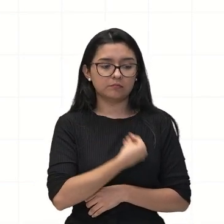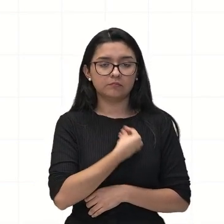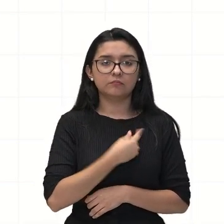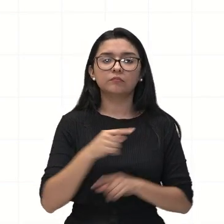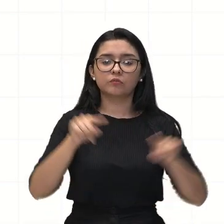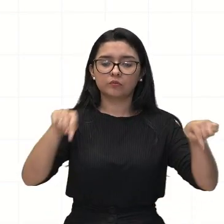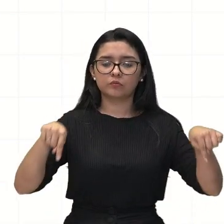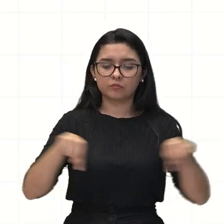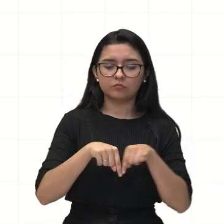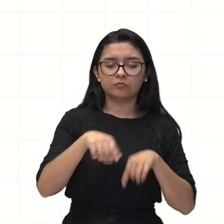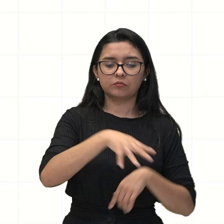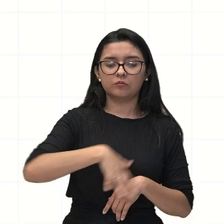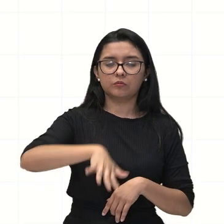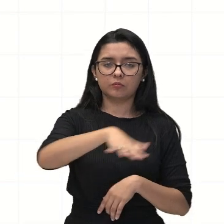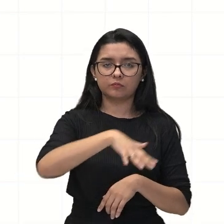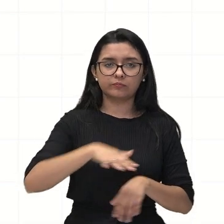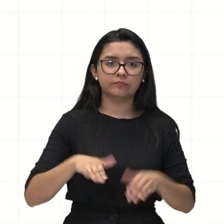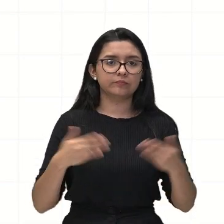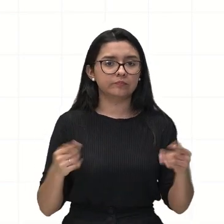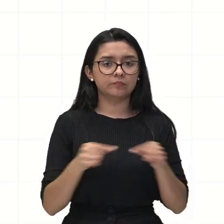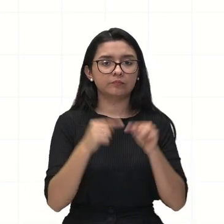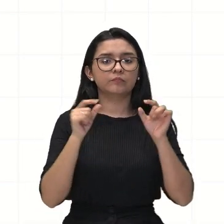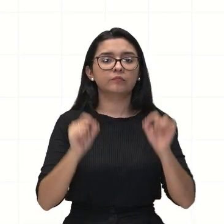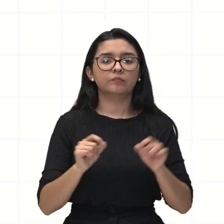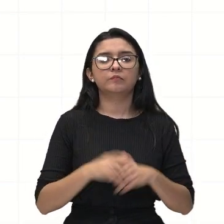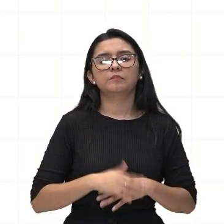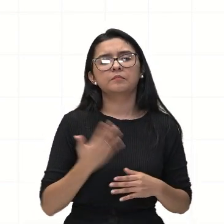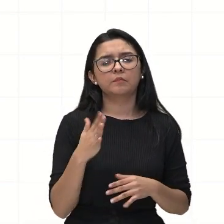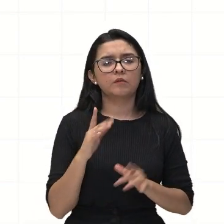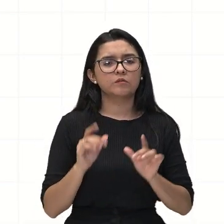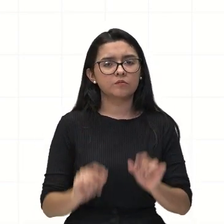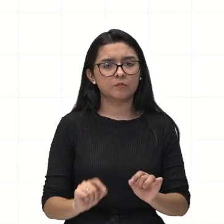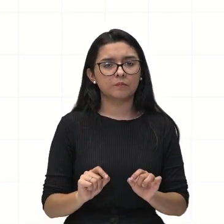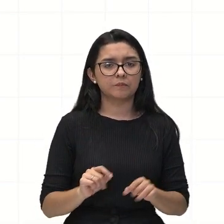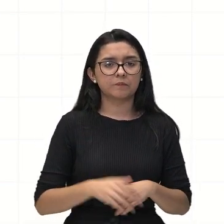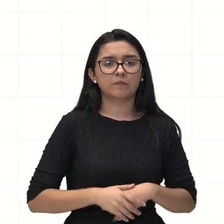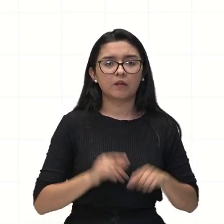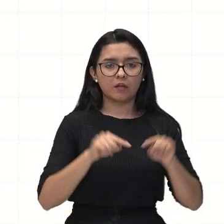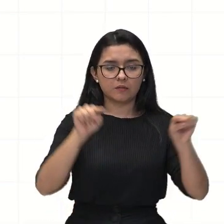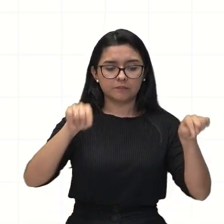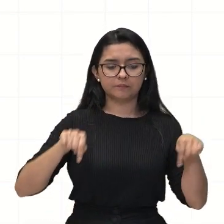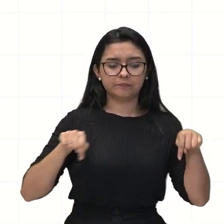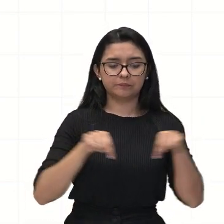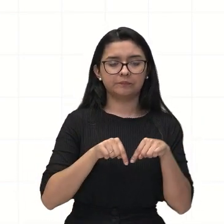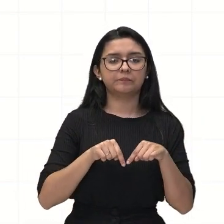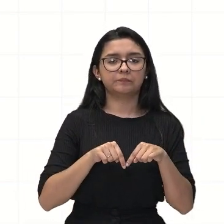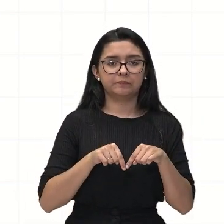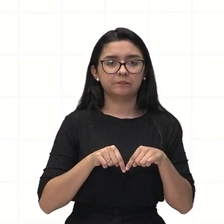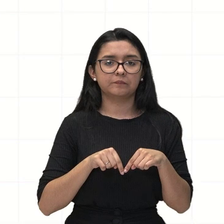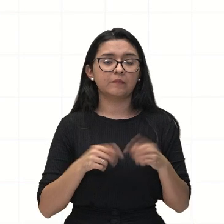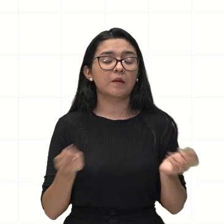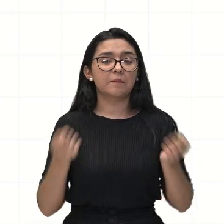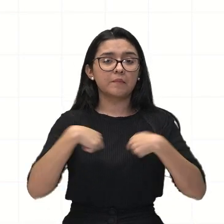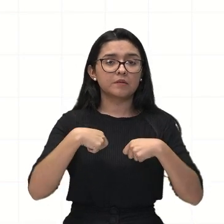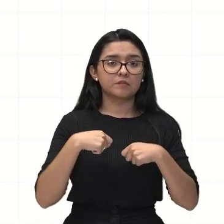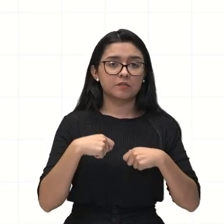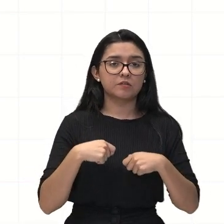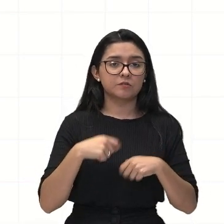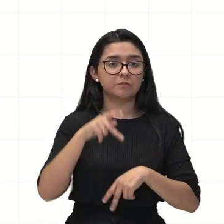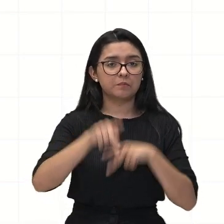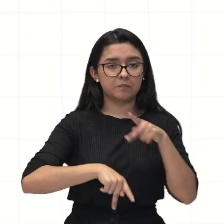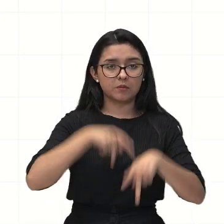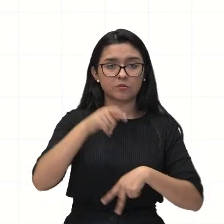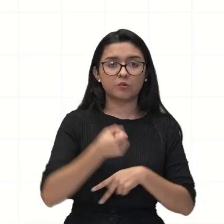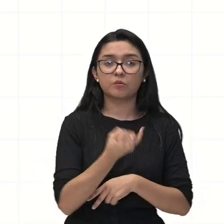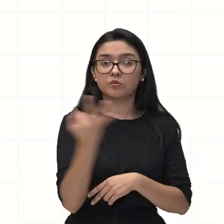De acordo com coisa, é estimado, né, que em cada metro quadrado, a capacidade de suporte, ou seja, o número